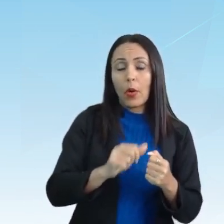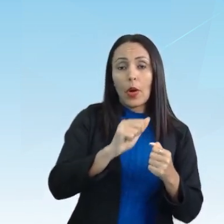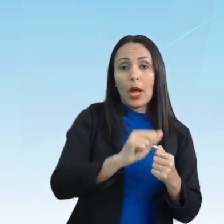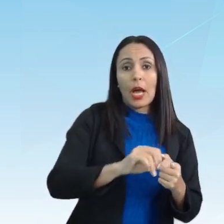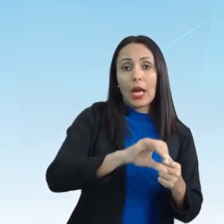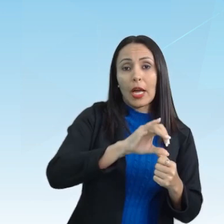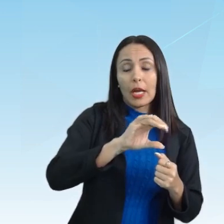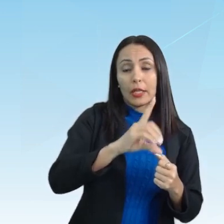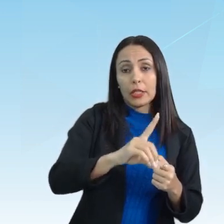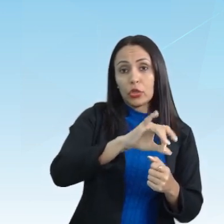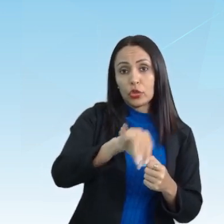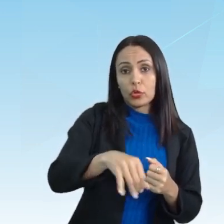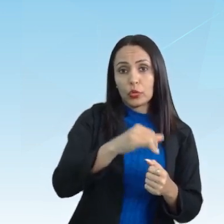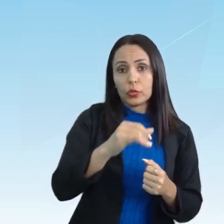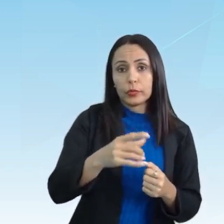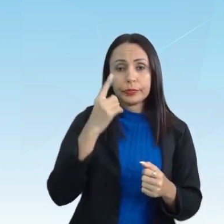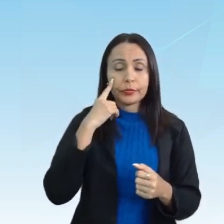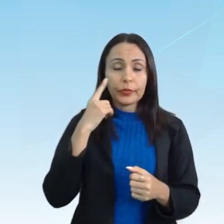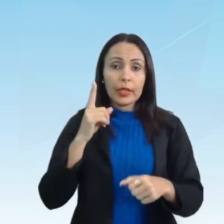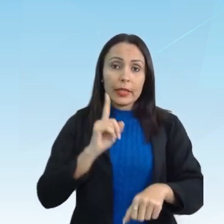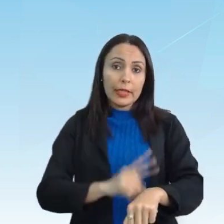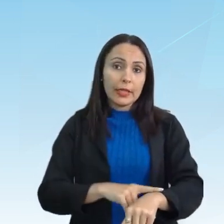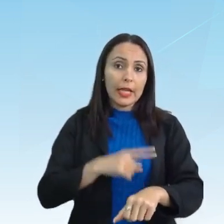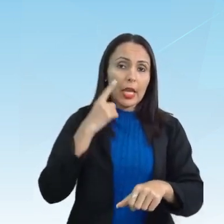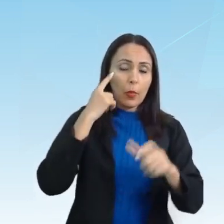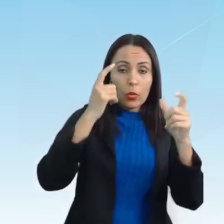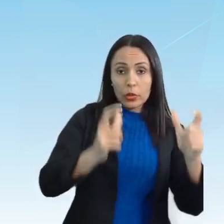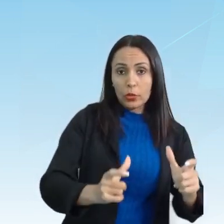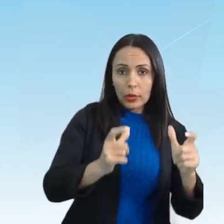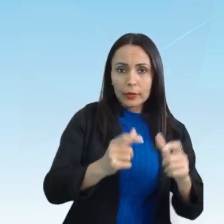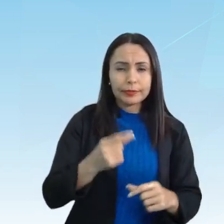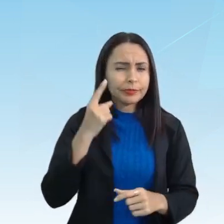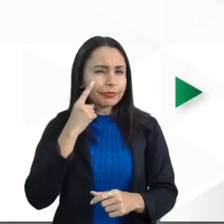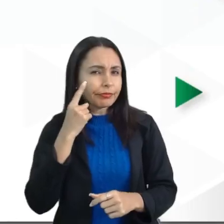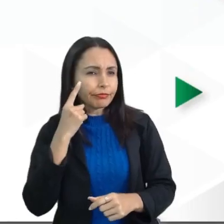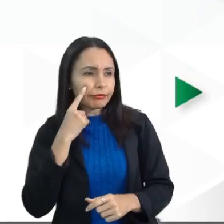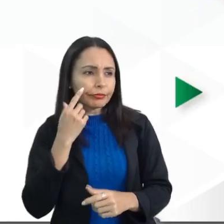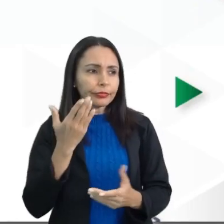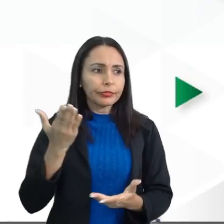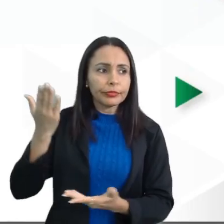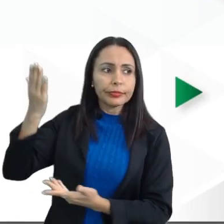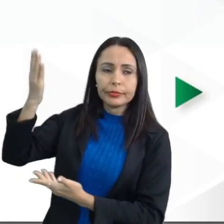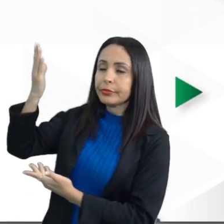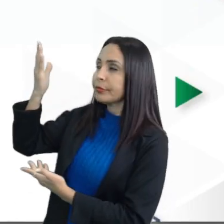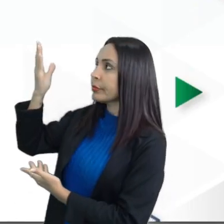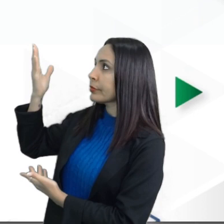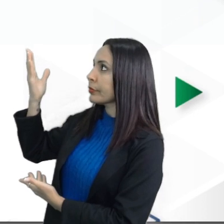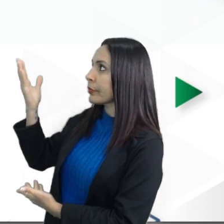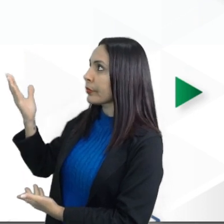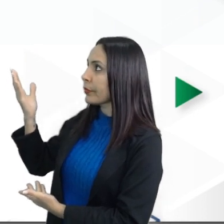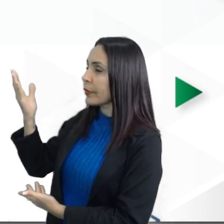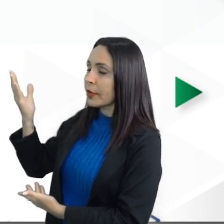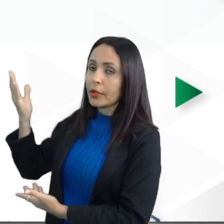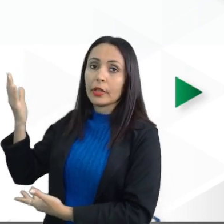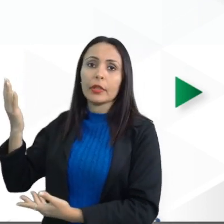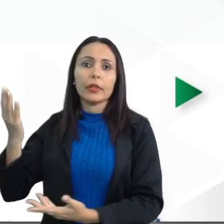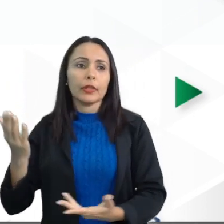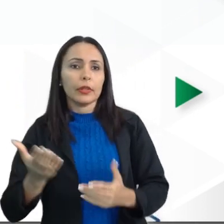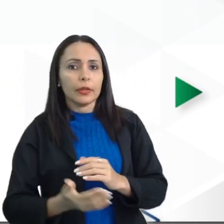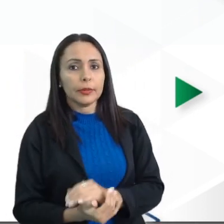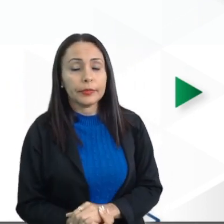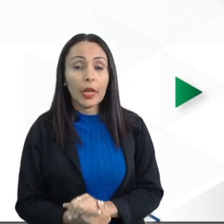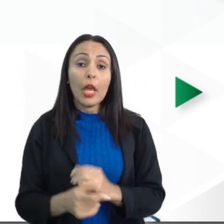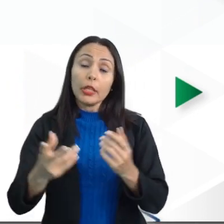tempo, lugar e outras circunstâncias. Na tela trago para vocês. A regência verbal, que